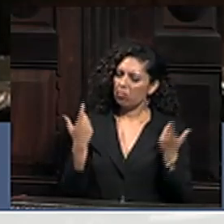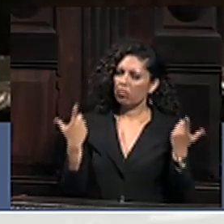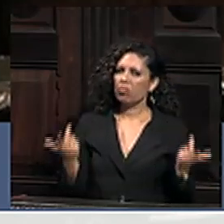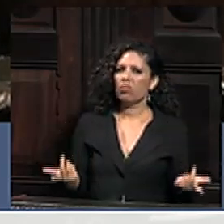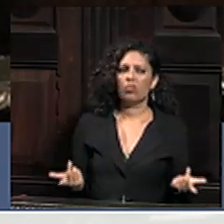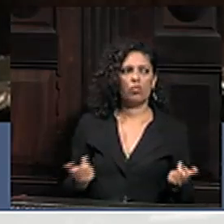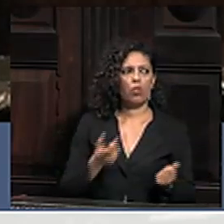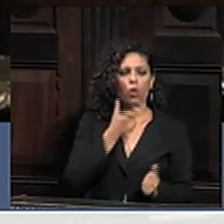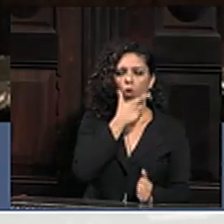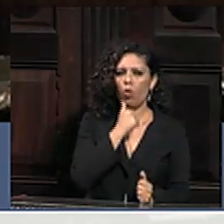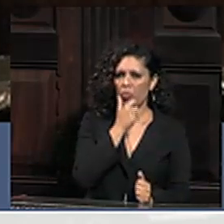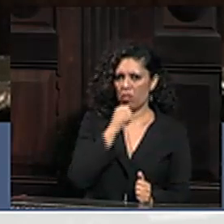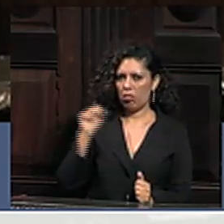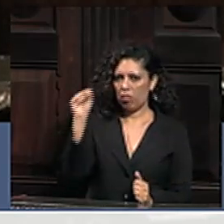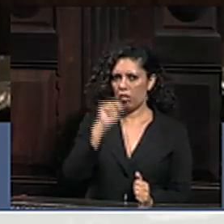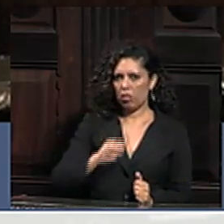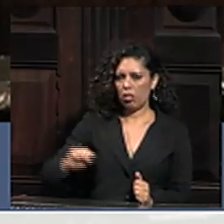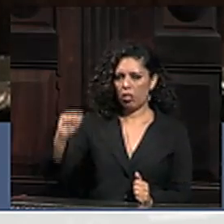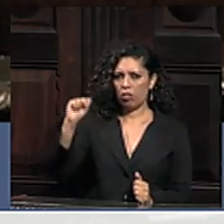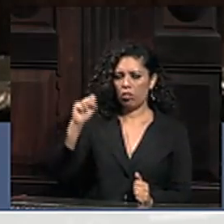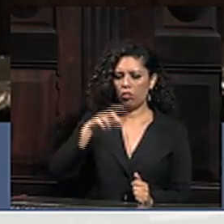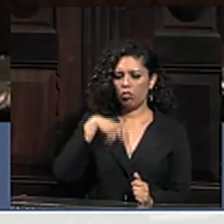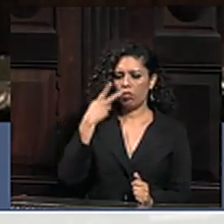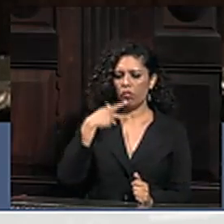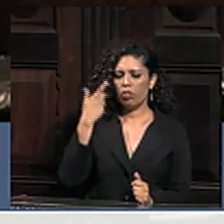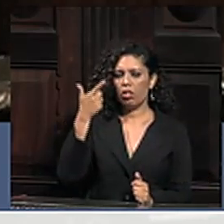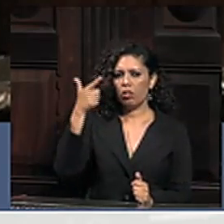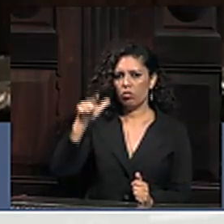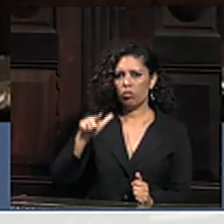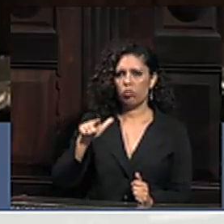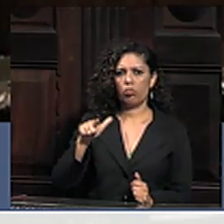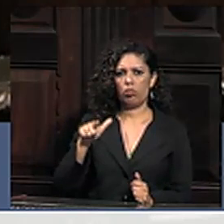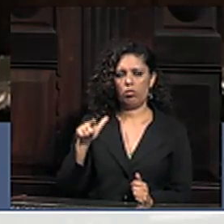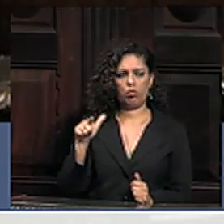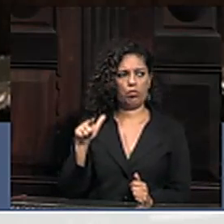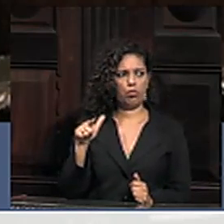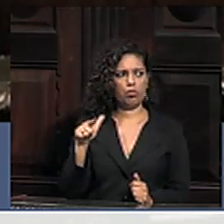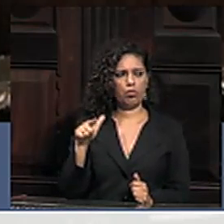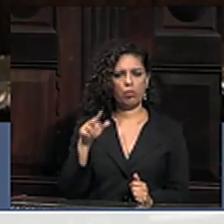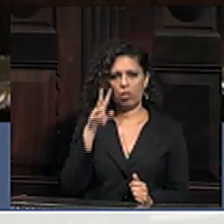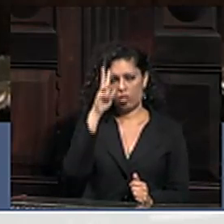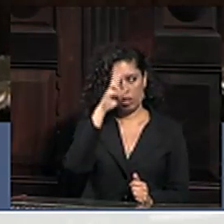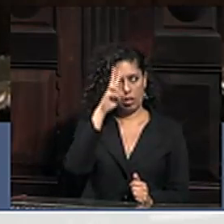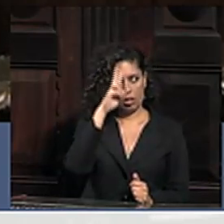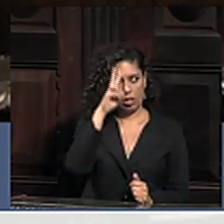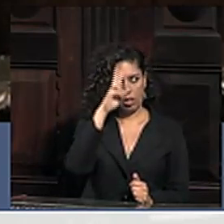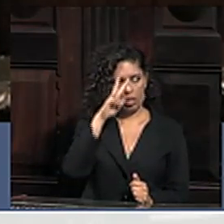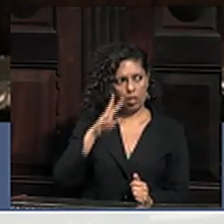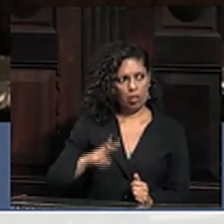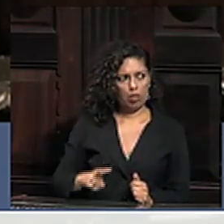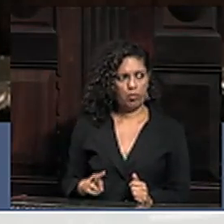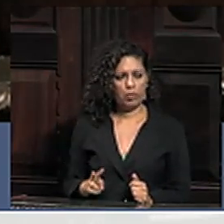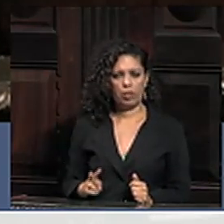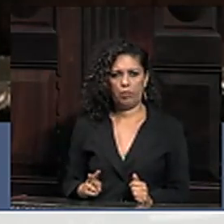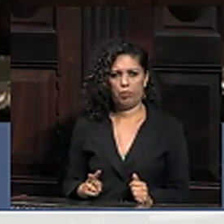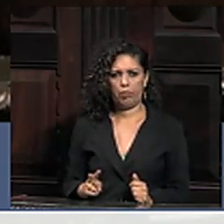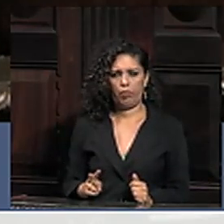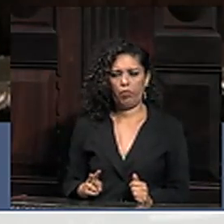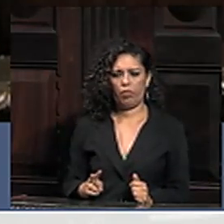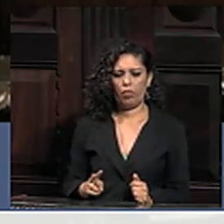senador Roberto Requião volta a lembrar a trilionária isenção